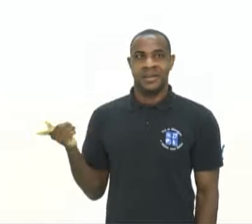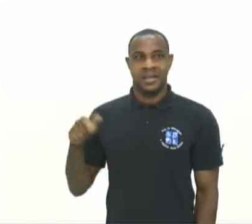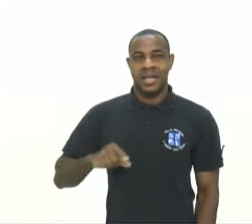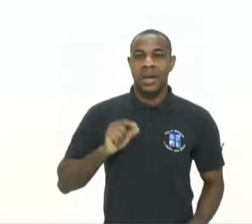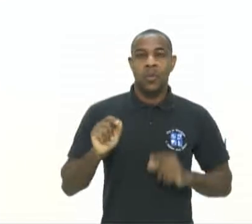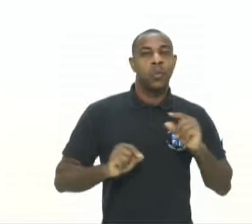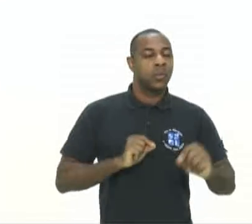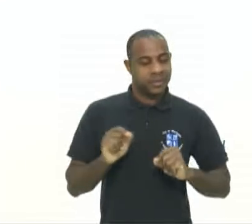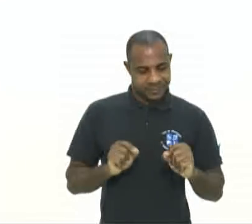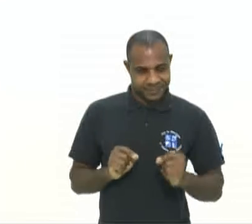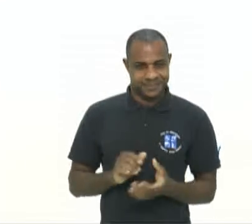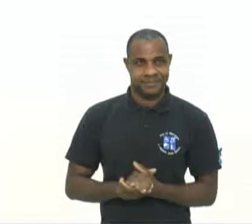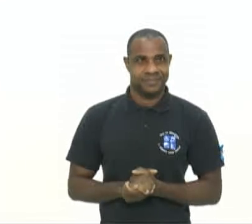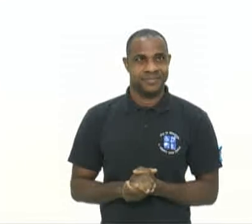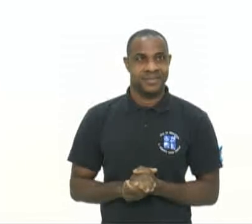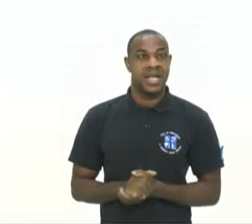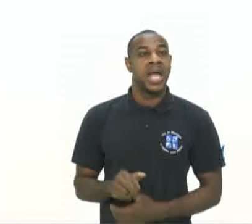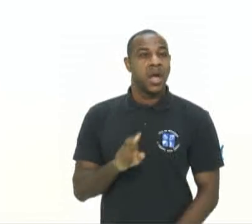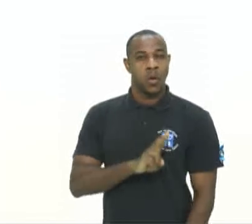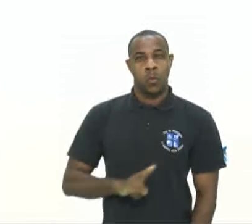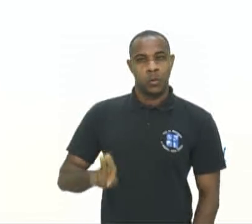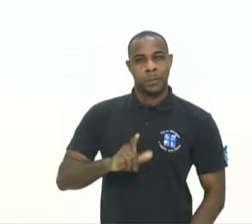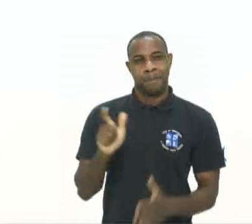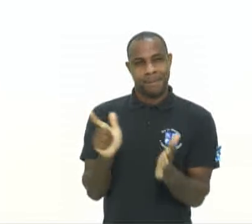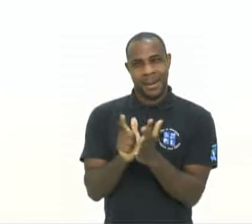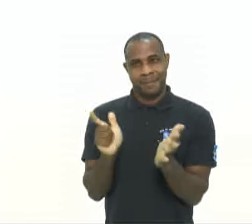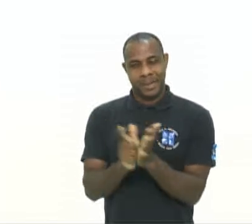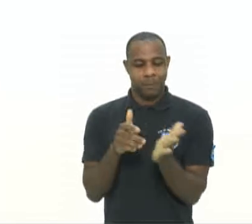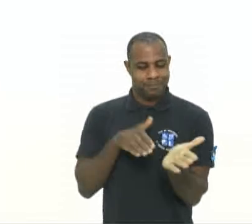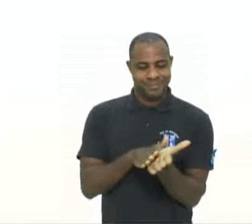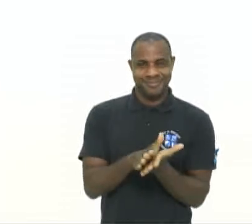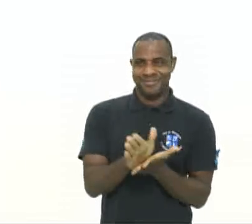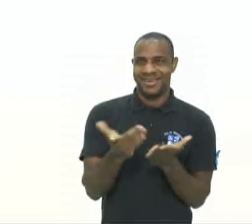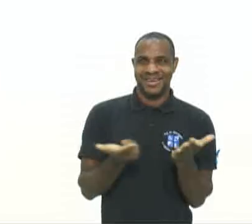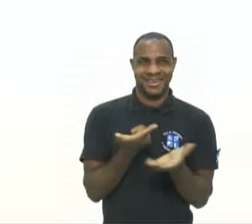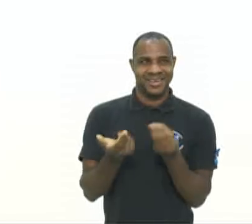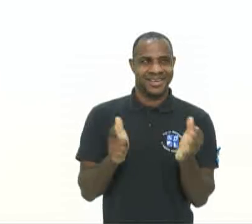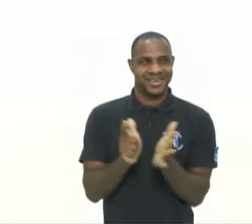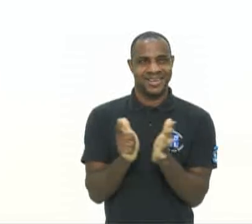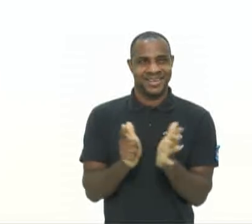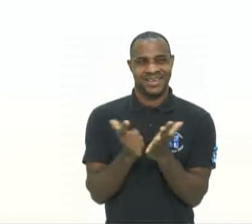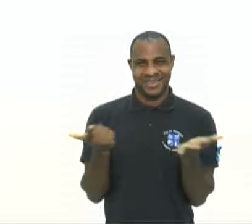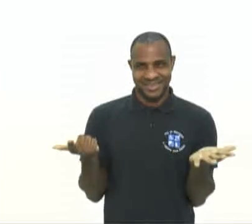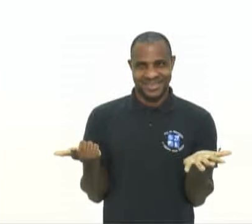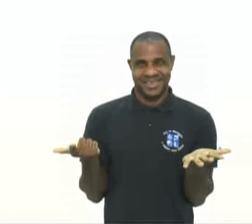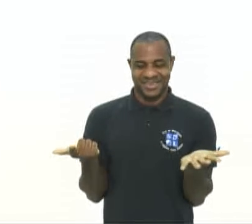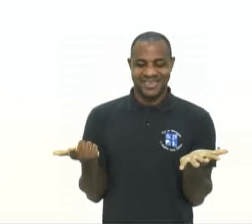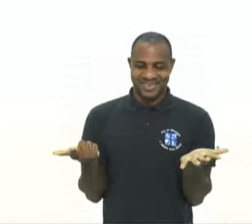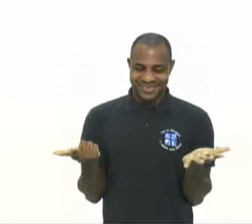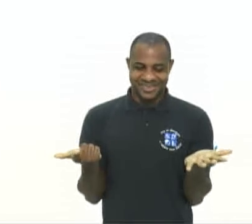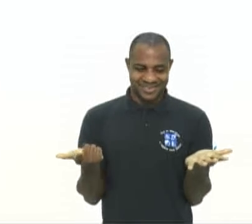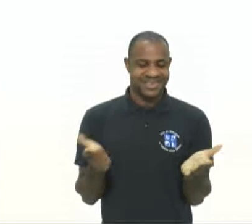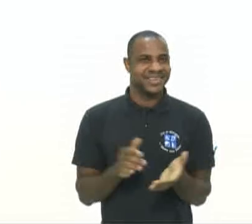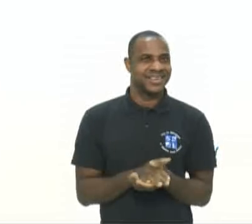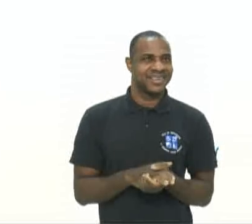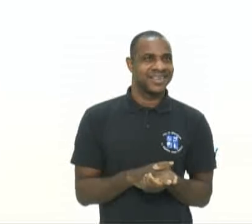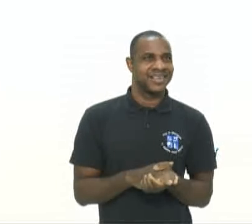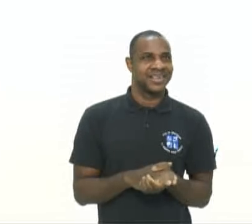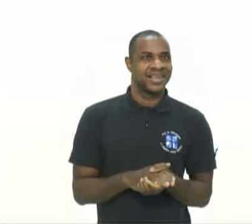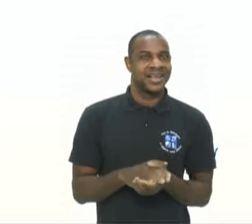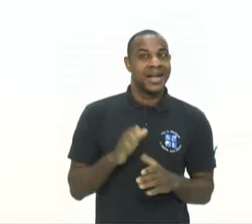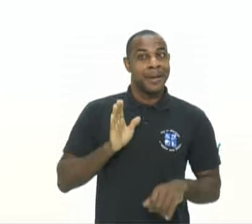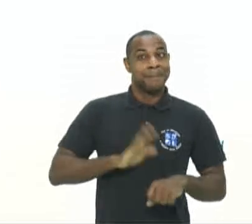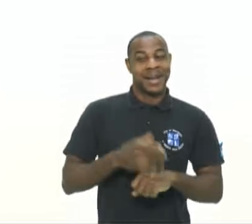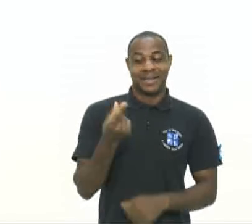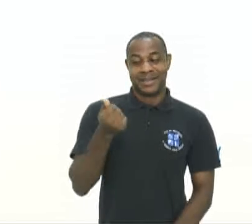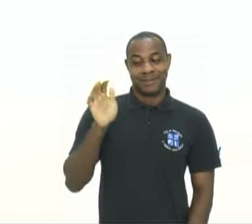de um jornal são o uso de papel de imprensa, falando ali do impresso, né? De imprensa, mais